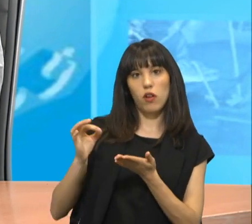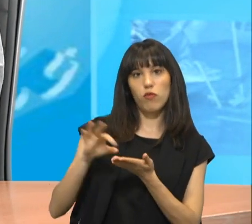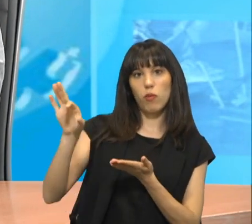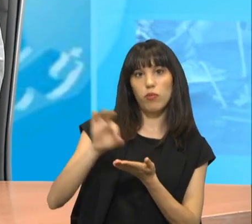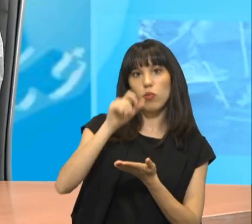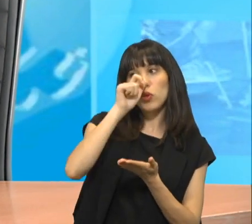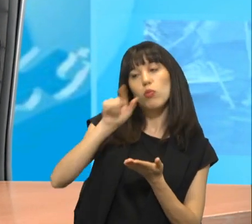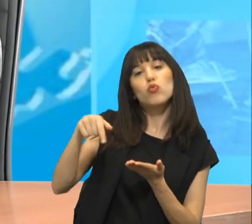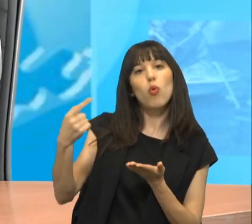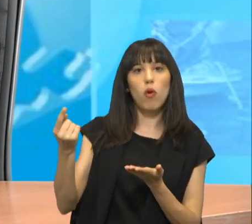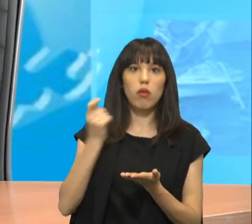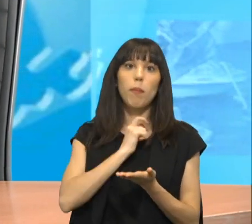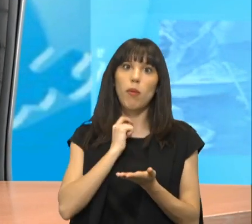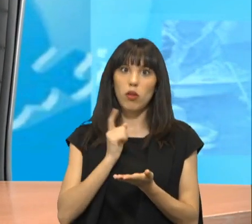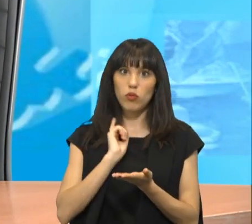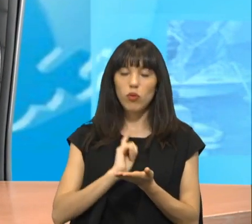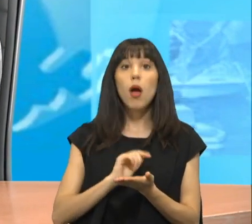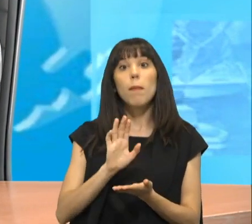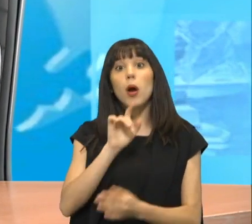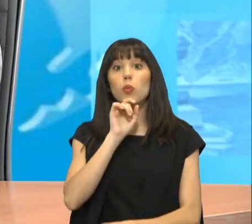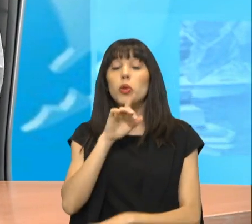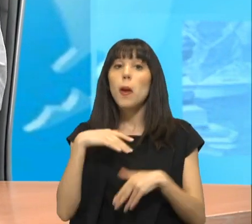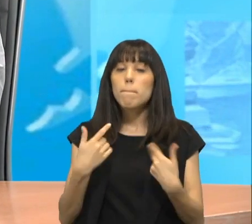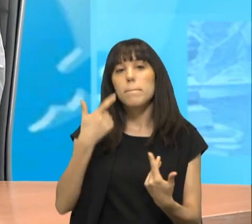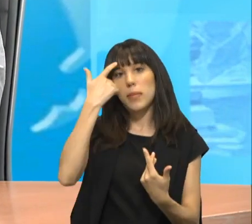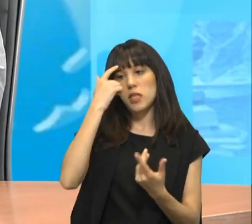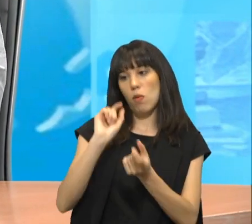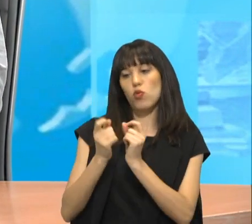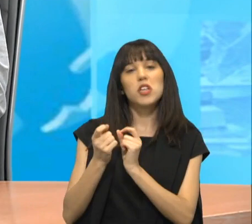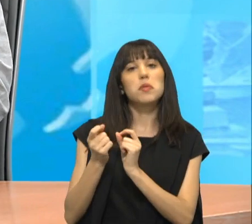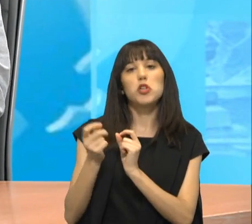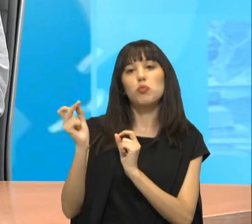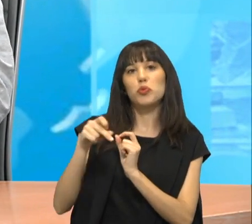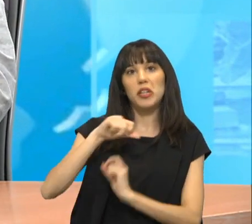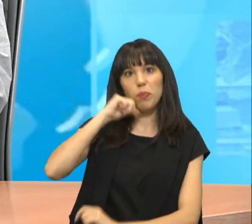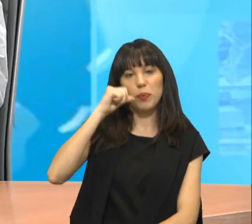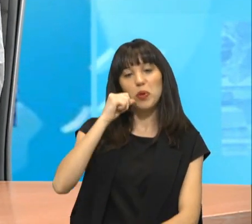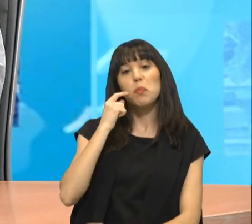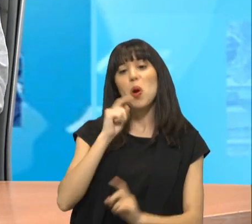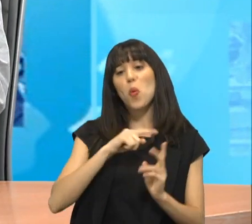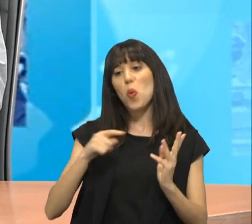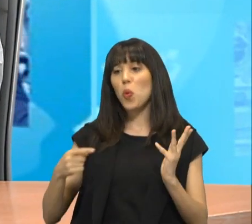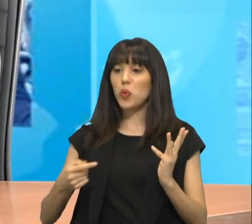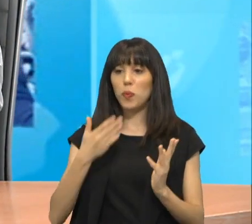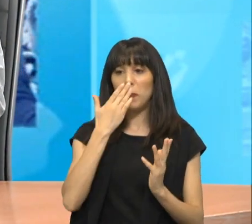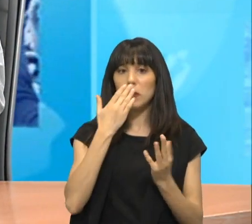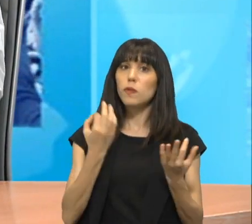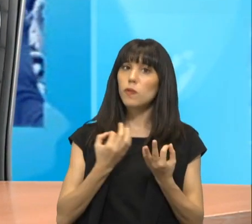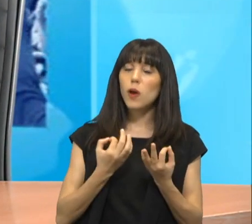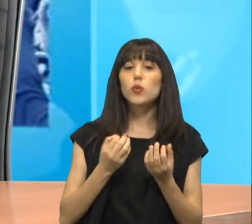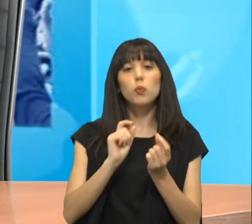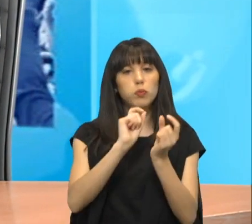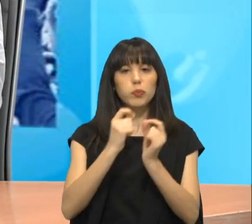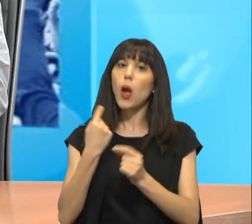leigo. Por aqui poderíamos estar à espera, se calhar, de uma mudança que não aconteceu, mas no resto parece-me que há de facto algumas mudanças e